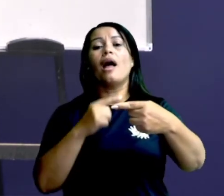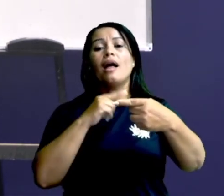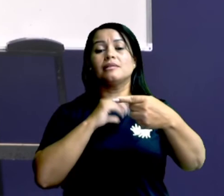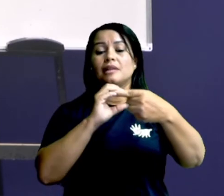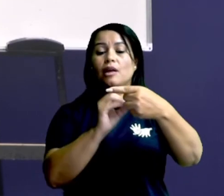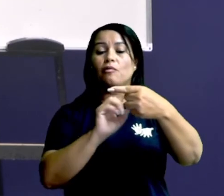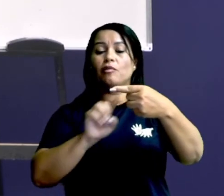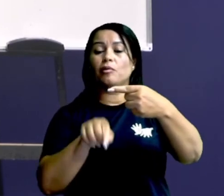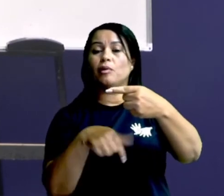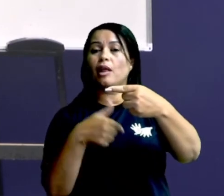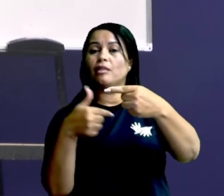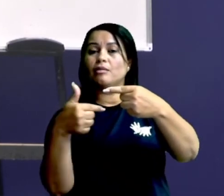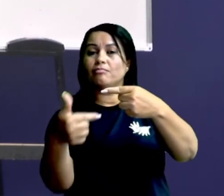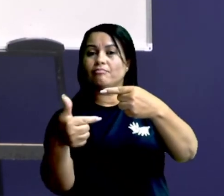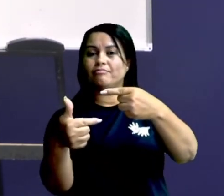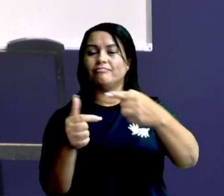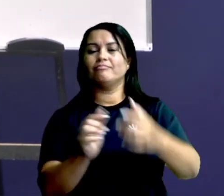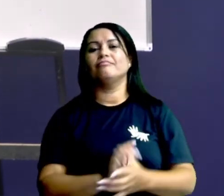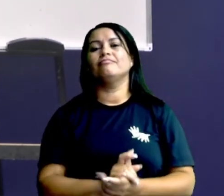é